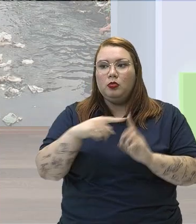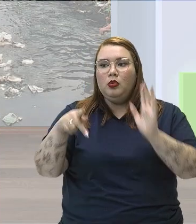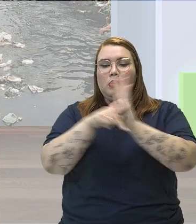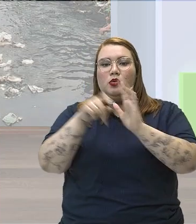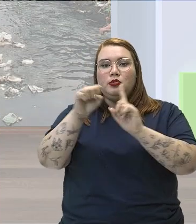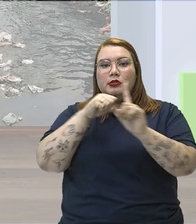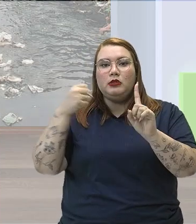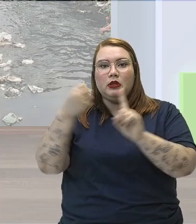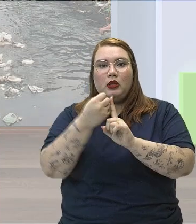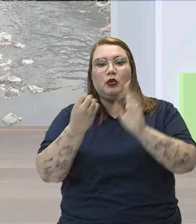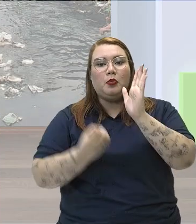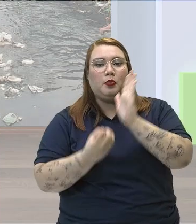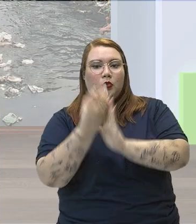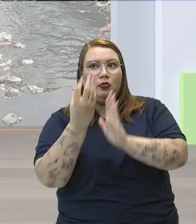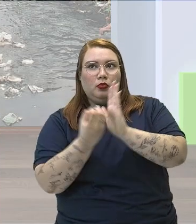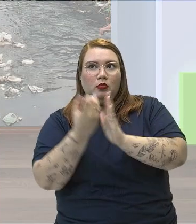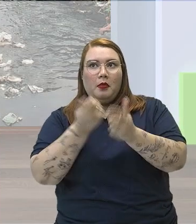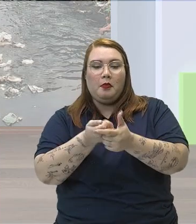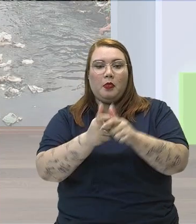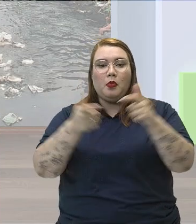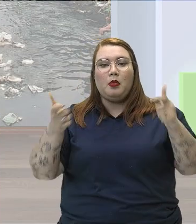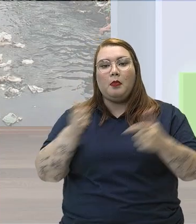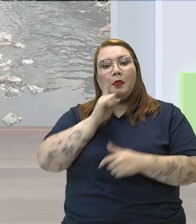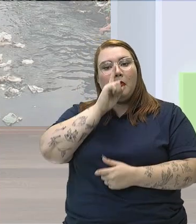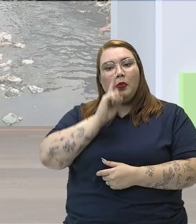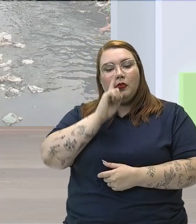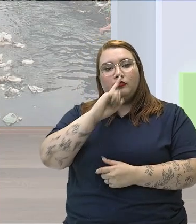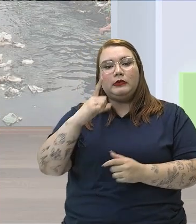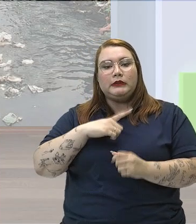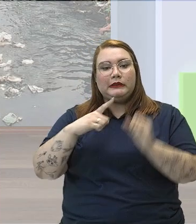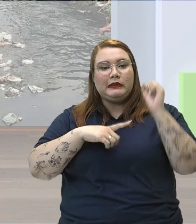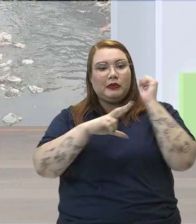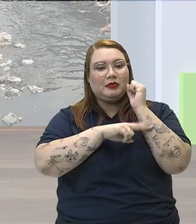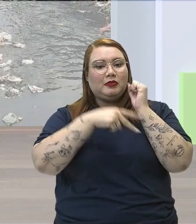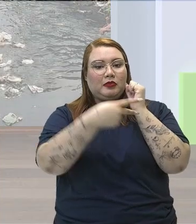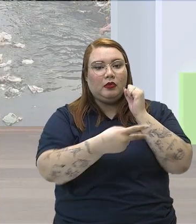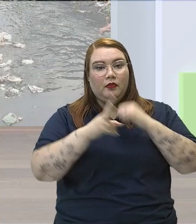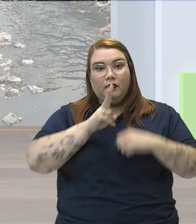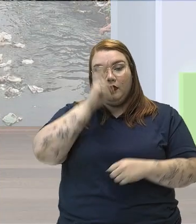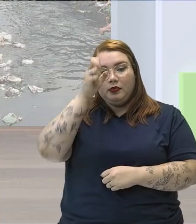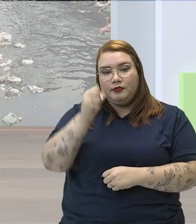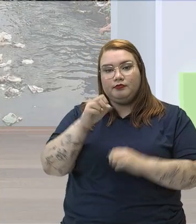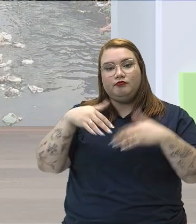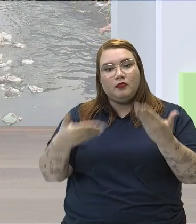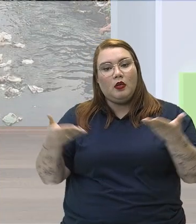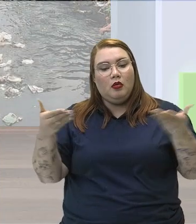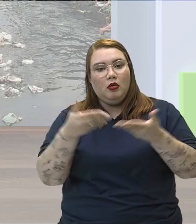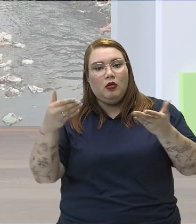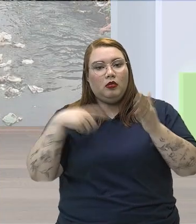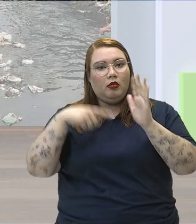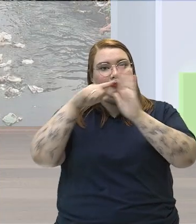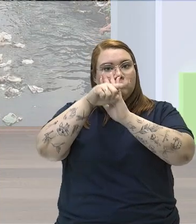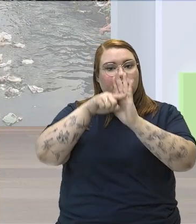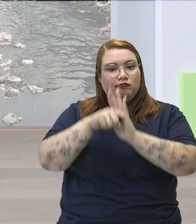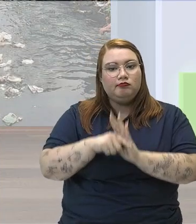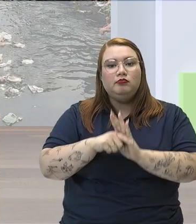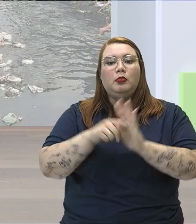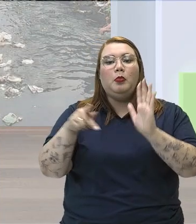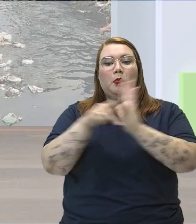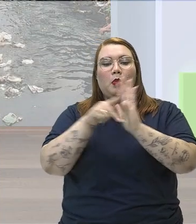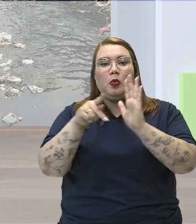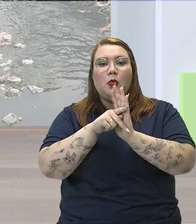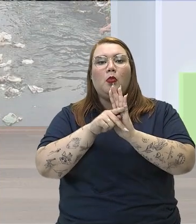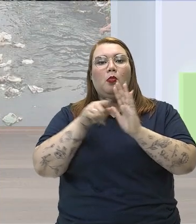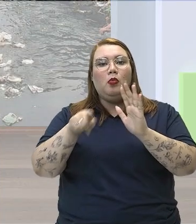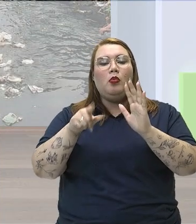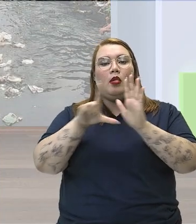produz, muitos deles perigosos e de alto impacto. Então, nós vamos explorar os fluxos específicos que